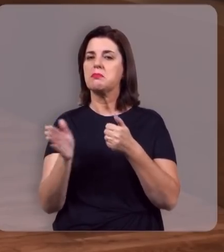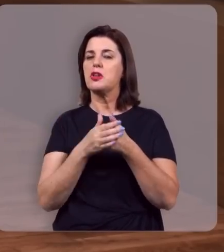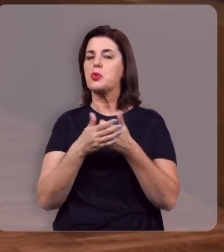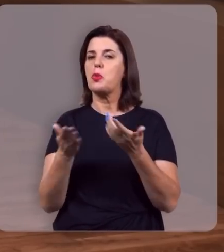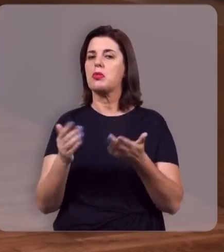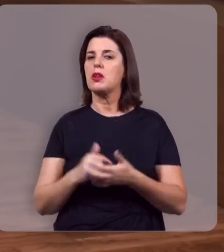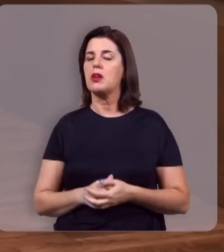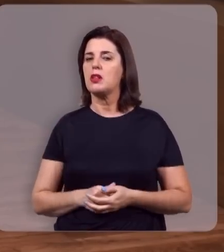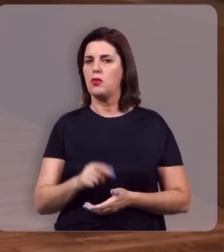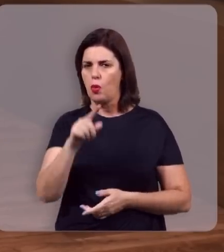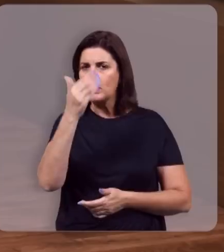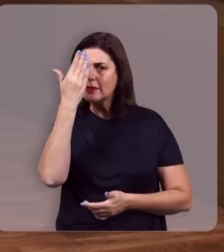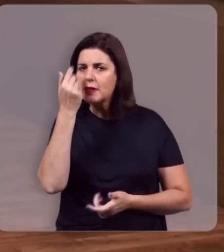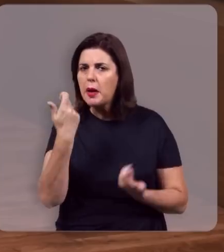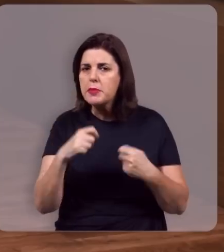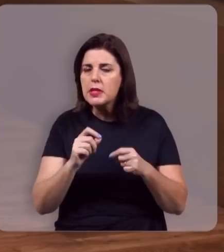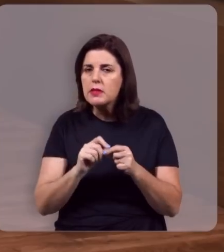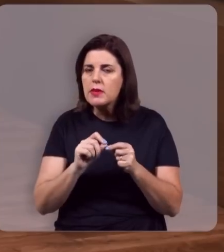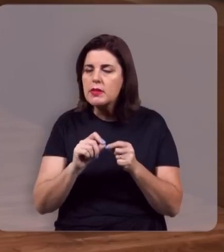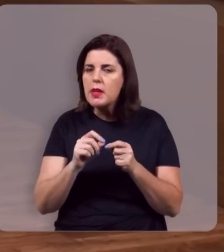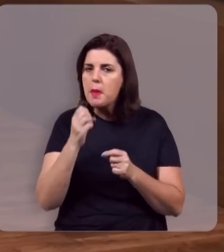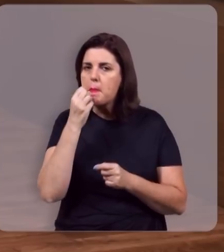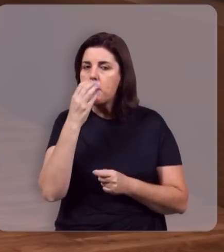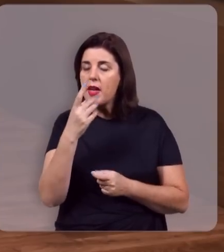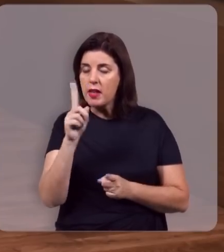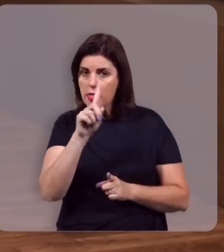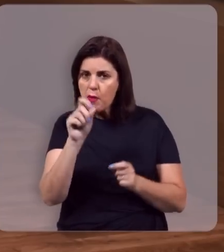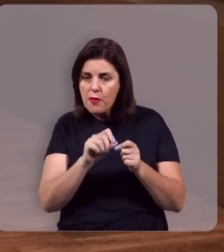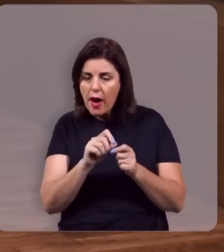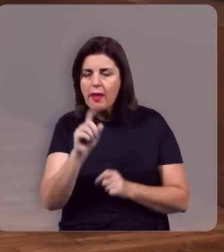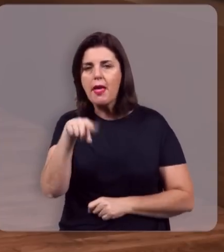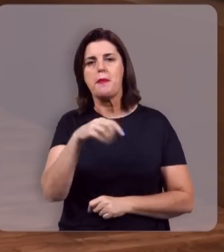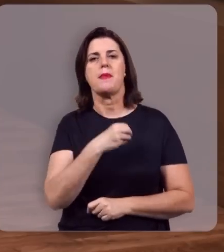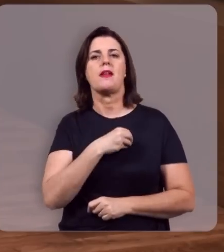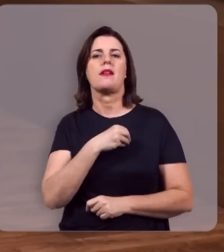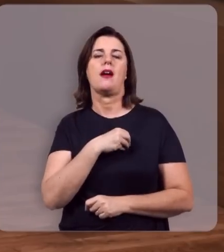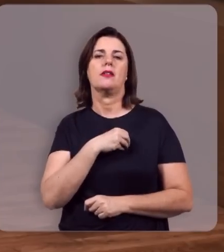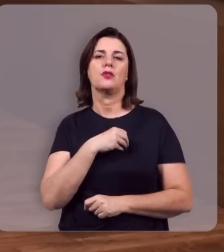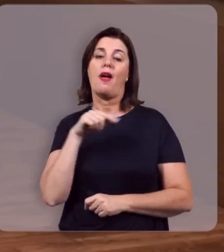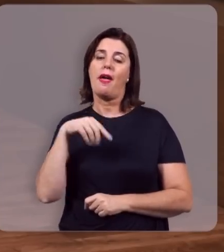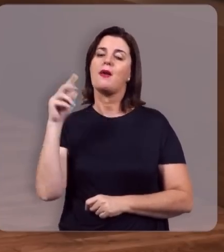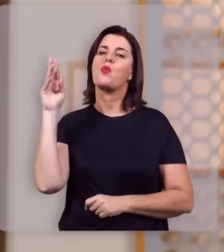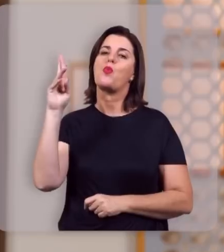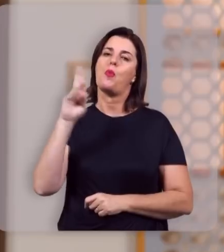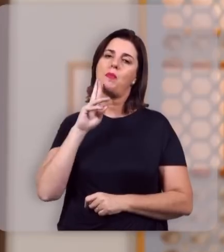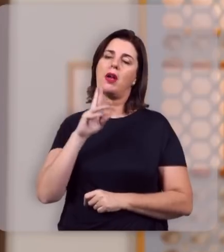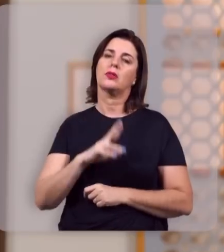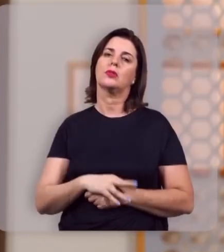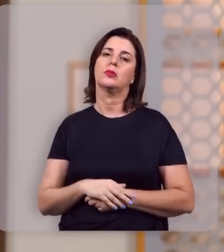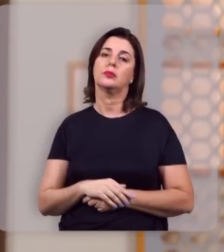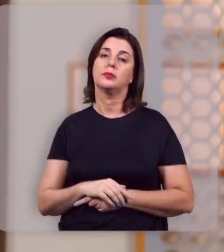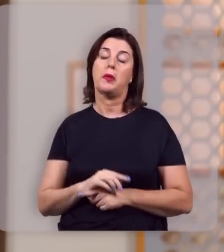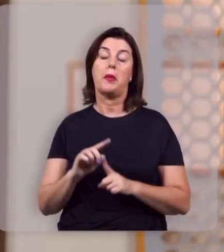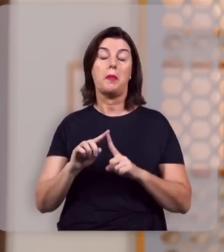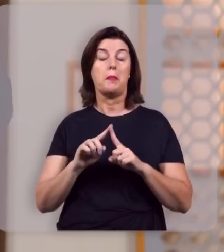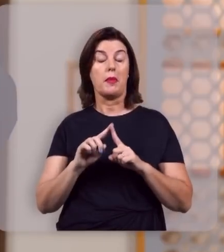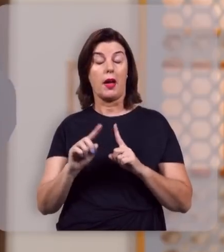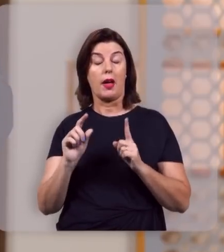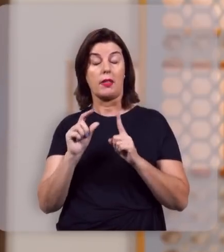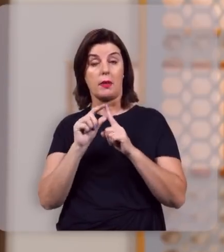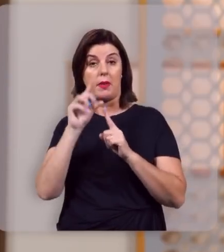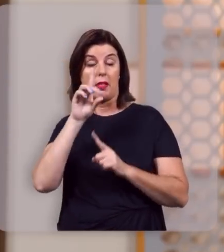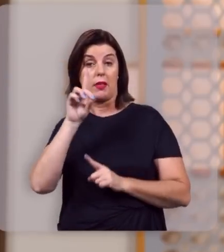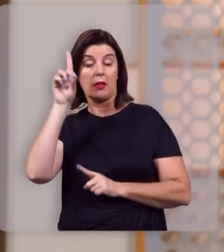bem e não faz, nisso você está pecando. Então, nesse quesito, culpados. Mas a Bíblia diz que nós vamos ser